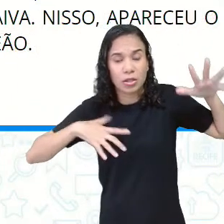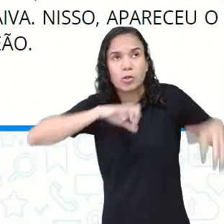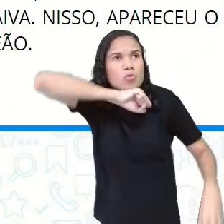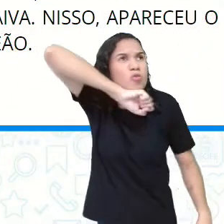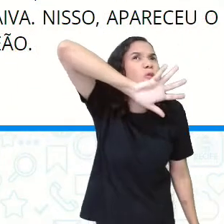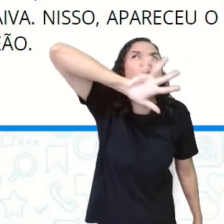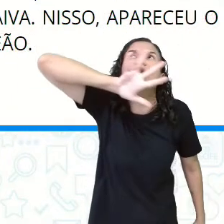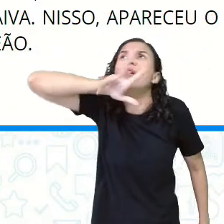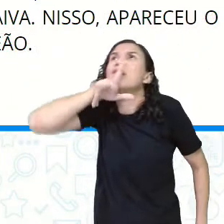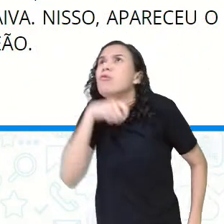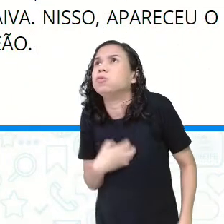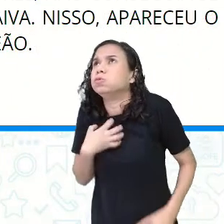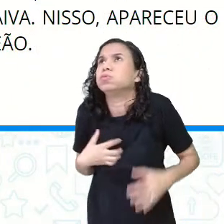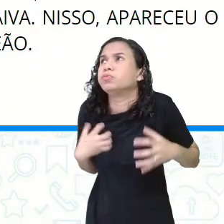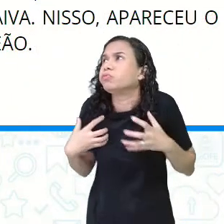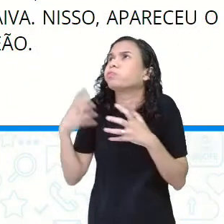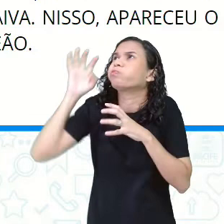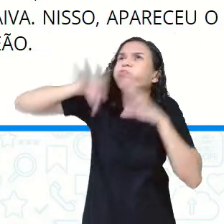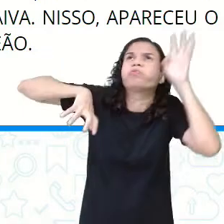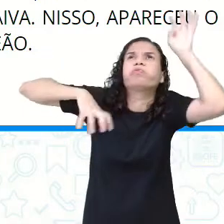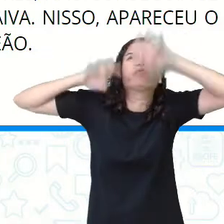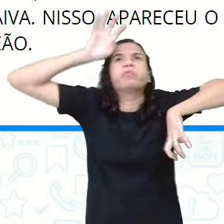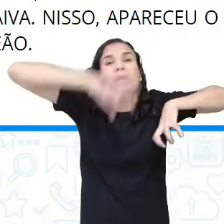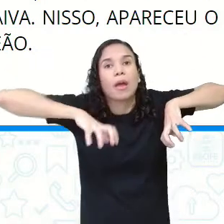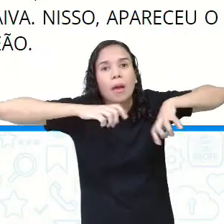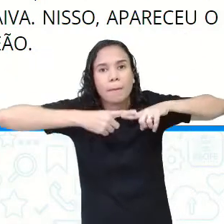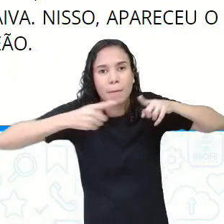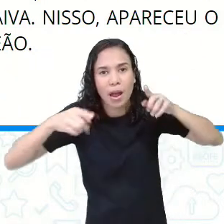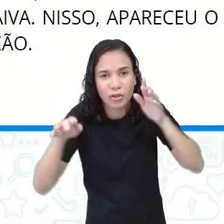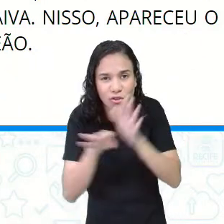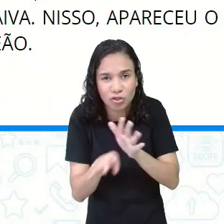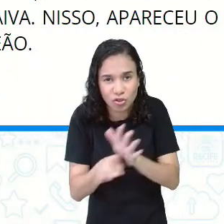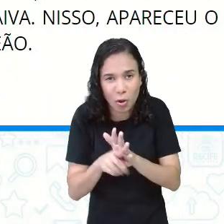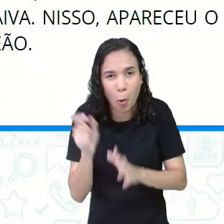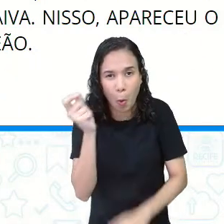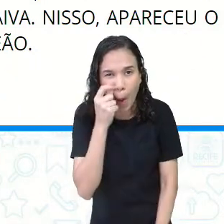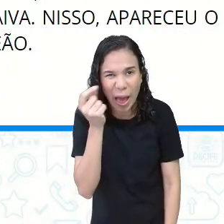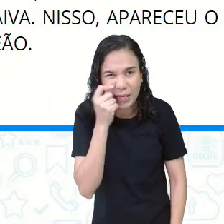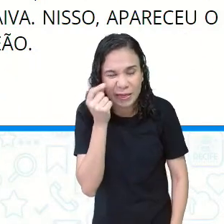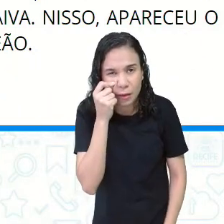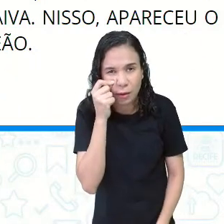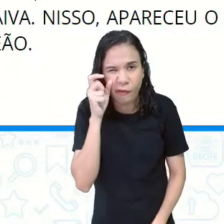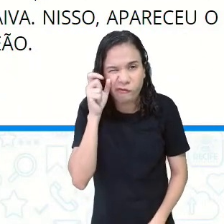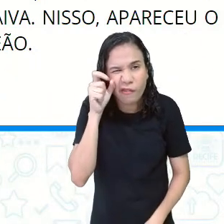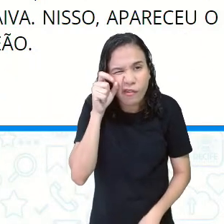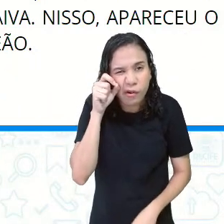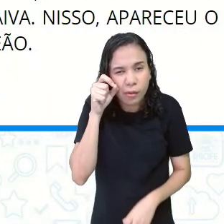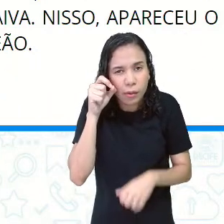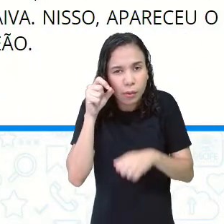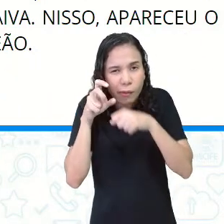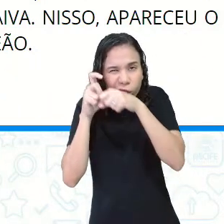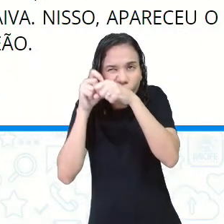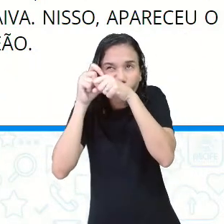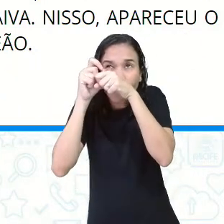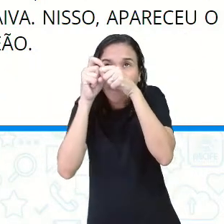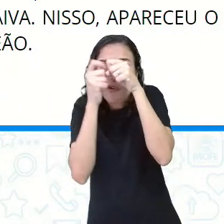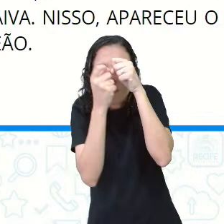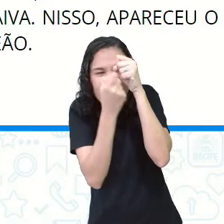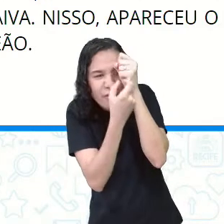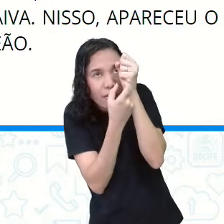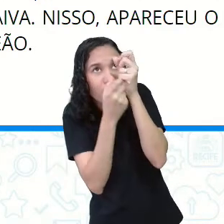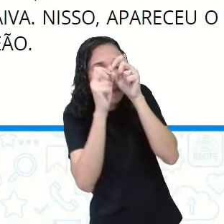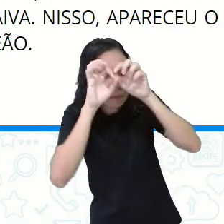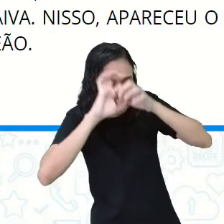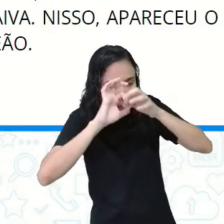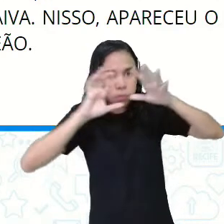tremer com seus urros de raiva. Nisso apareceu o ratinho, com seus dentes afiados, roeu as cordas